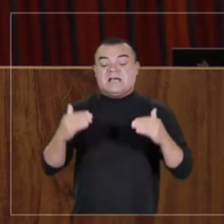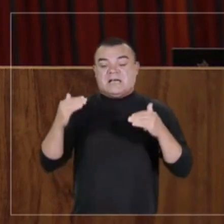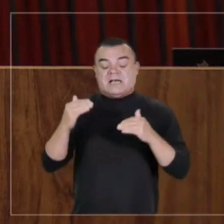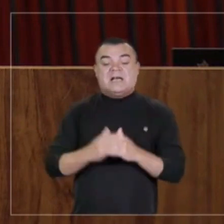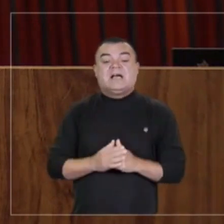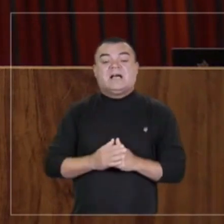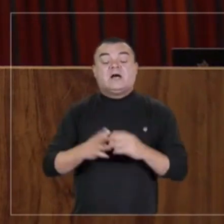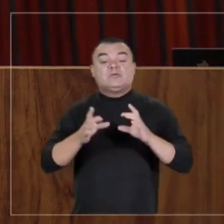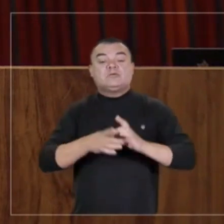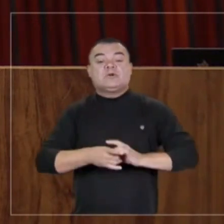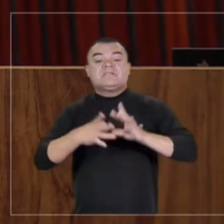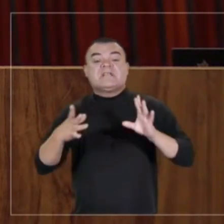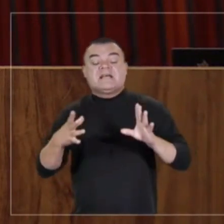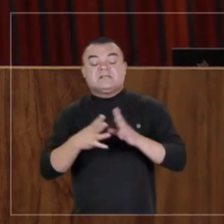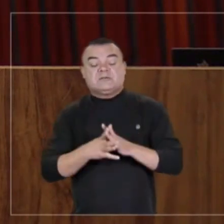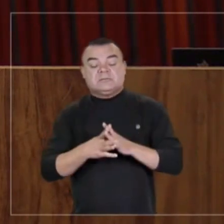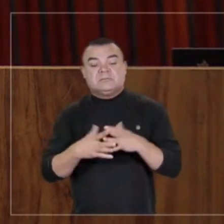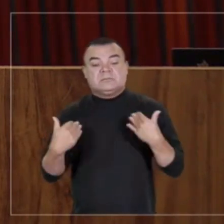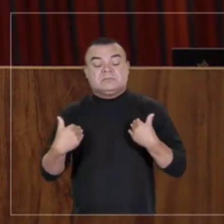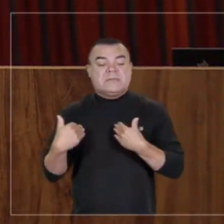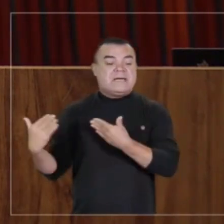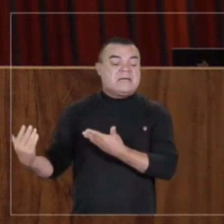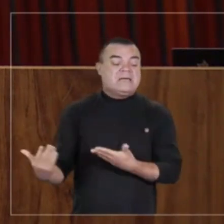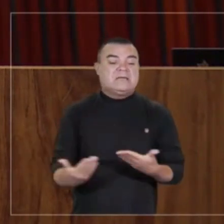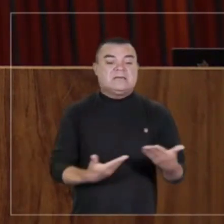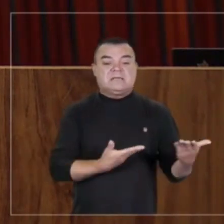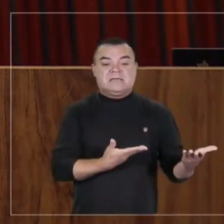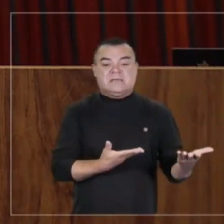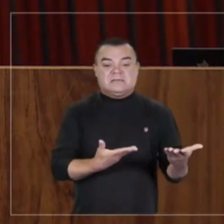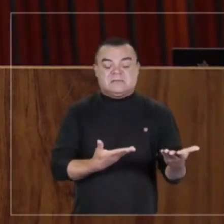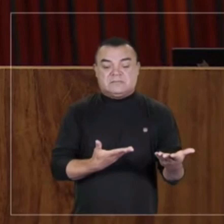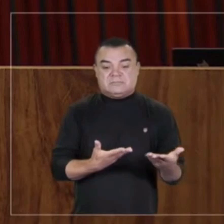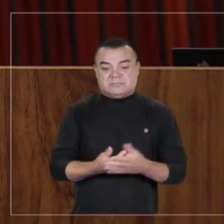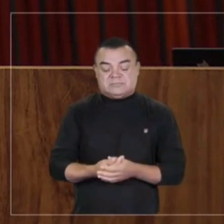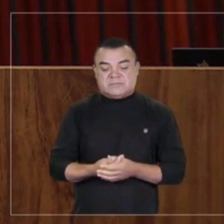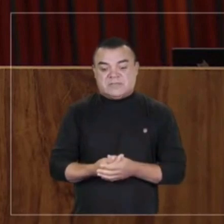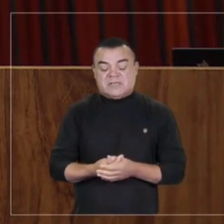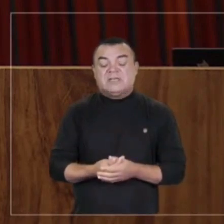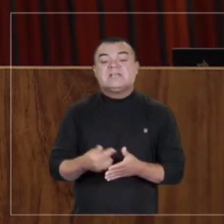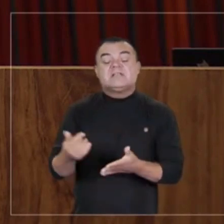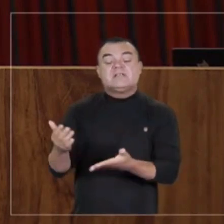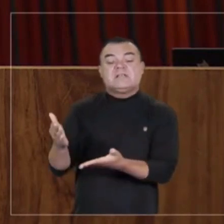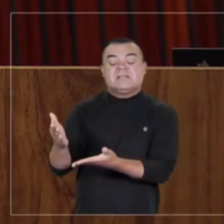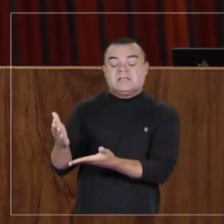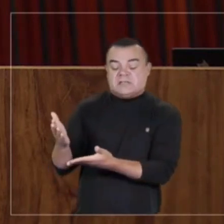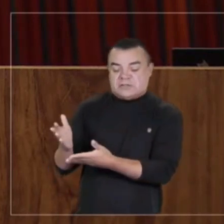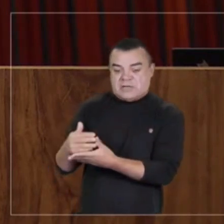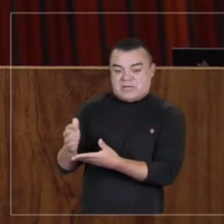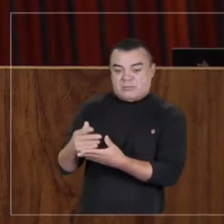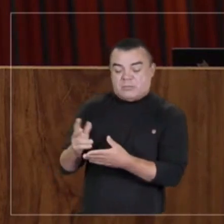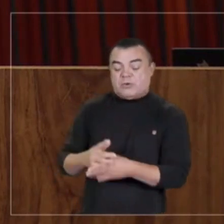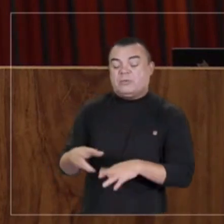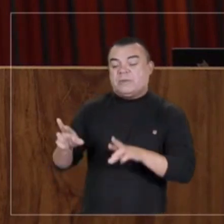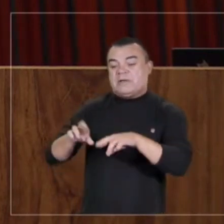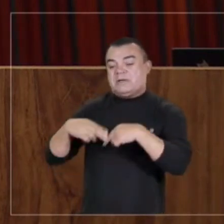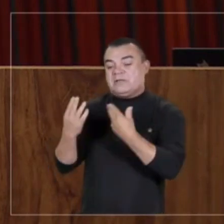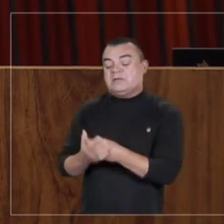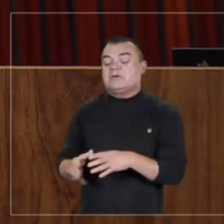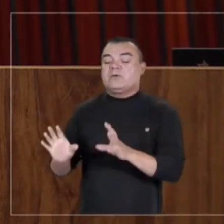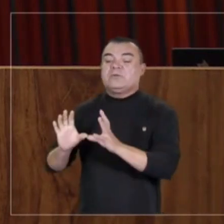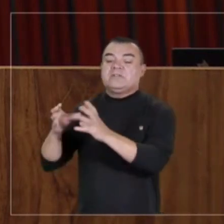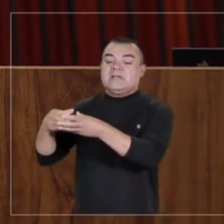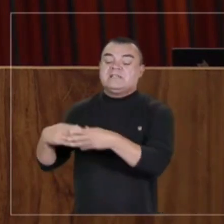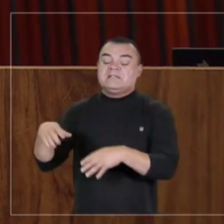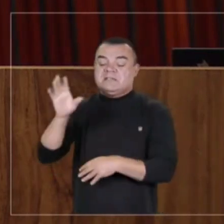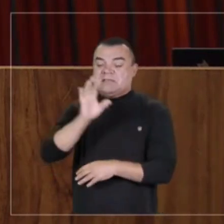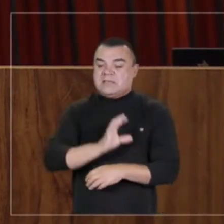constitucionalmente para tanto, convocou reunião com a comunidade internacional a pretexto de fornecer